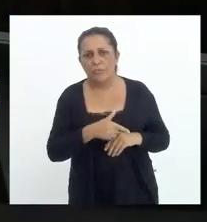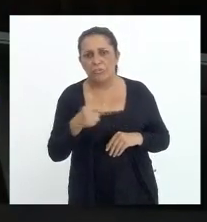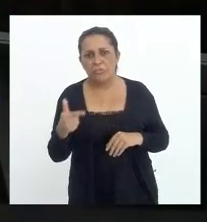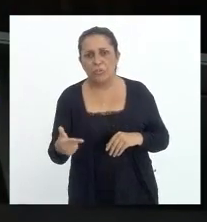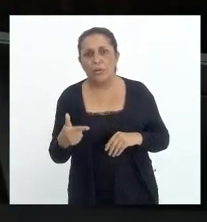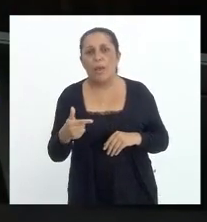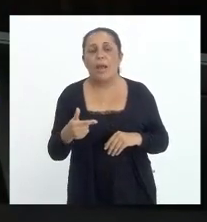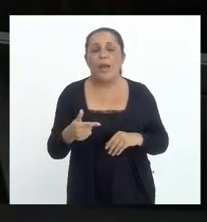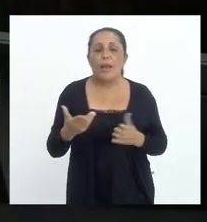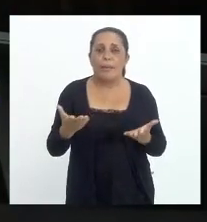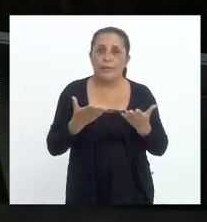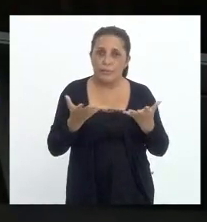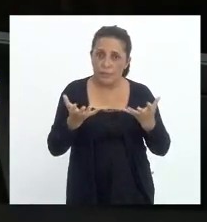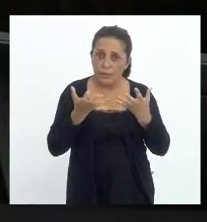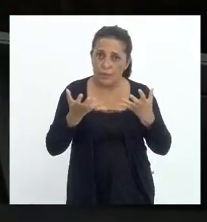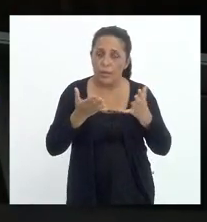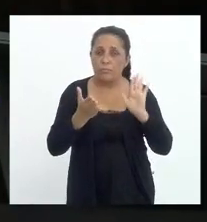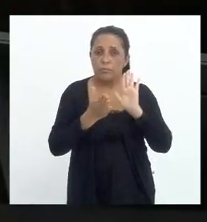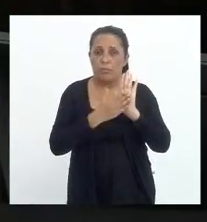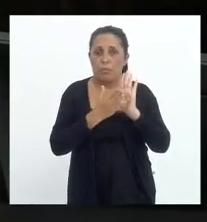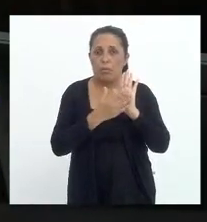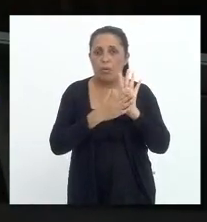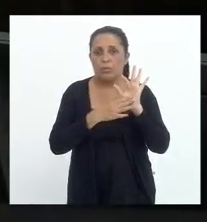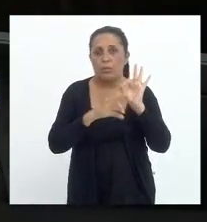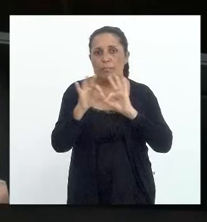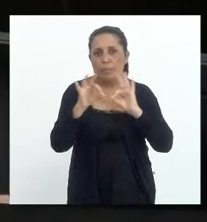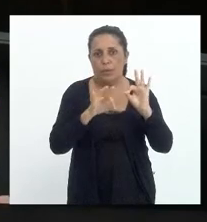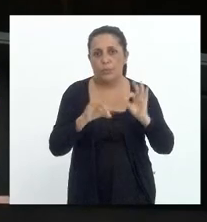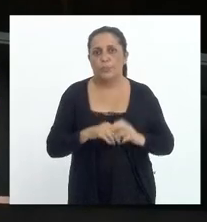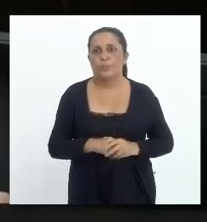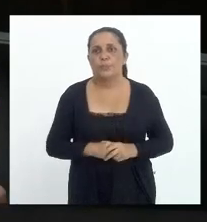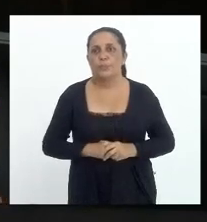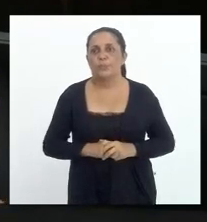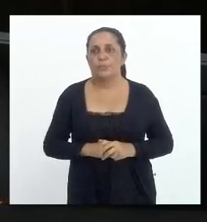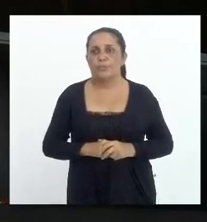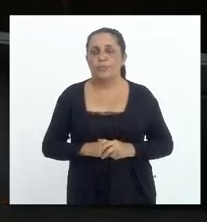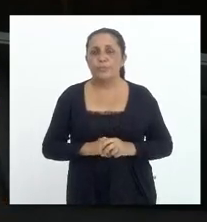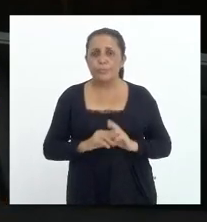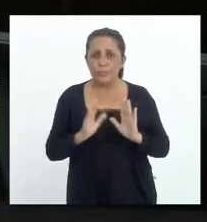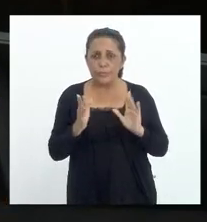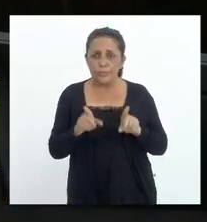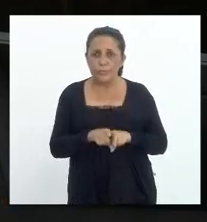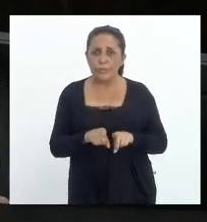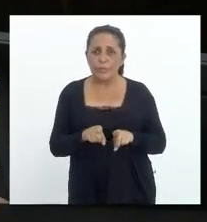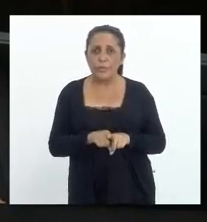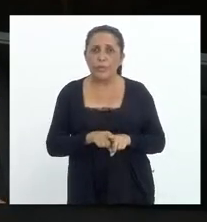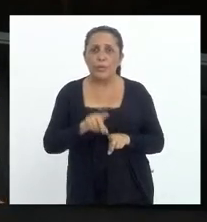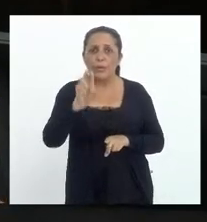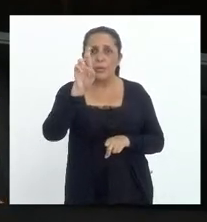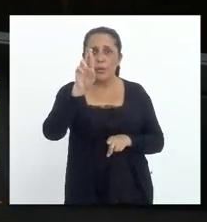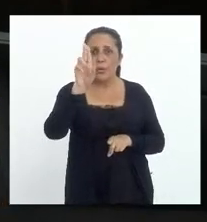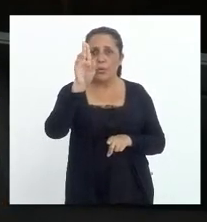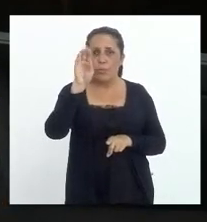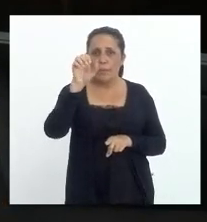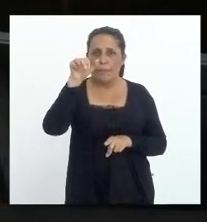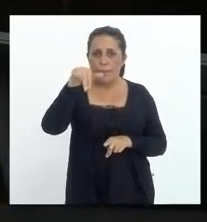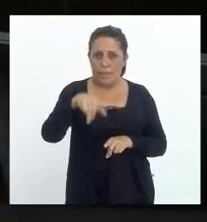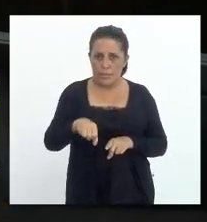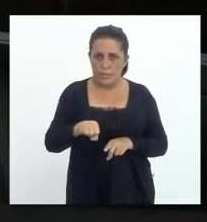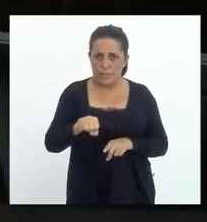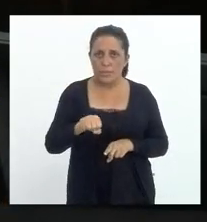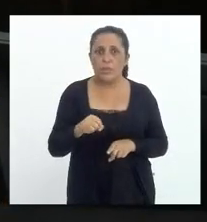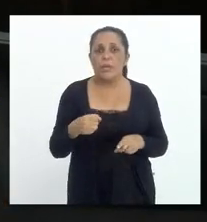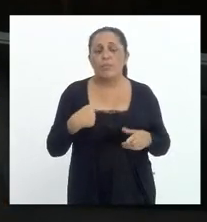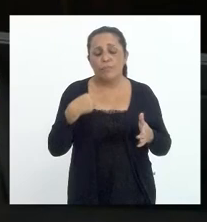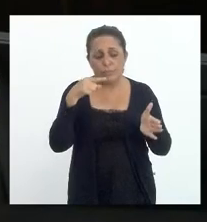tipo de proposta e plano para isso. Em relação ao deputado Rubens Bontempo, a